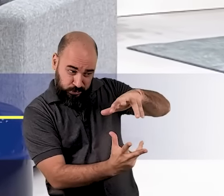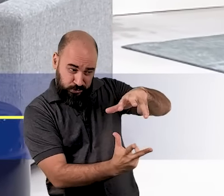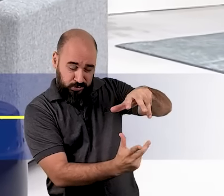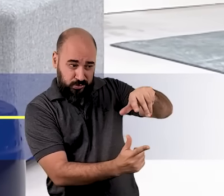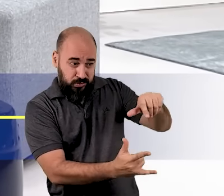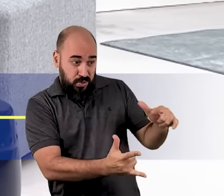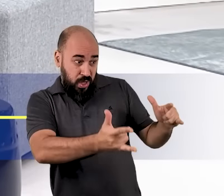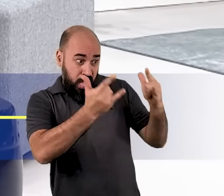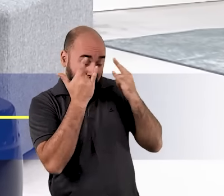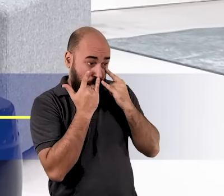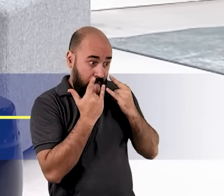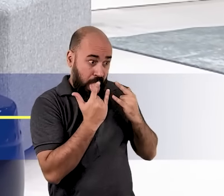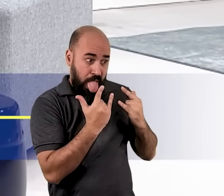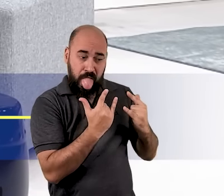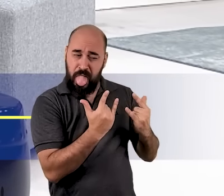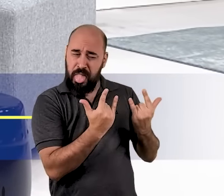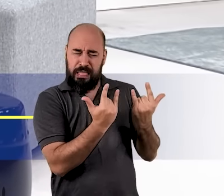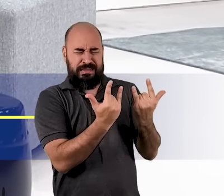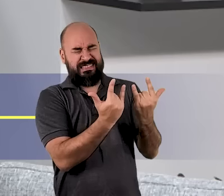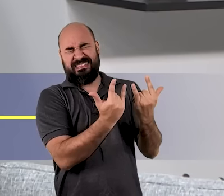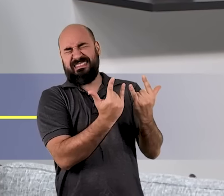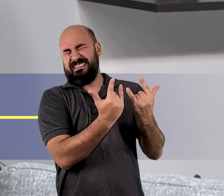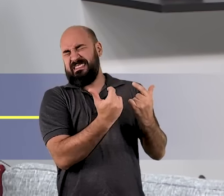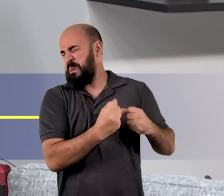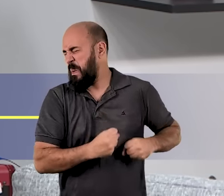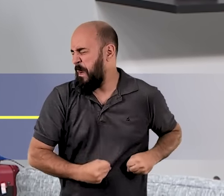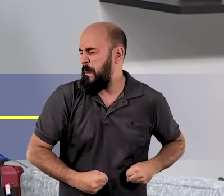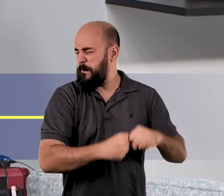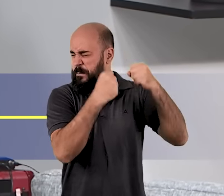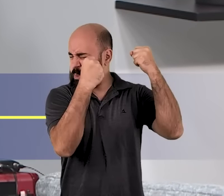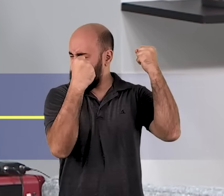desvie o meu